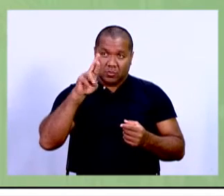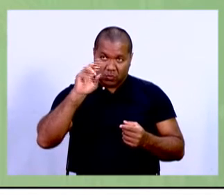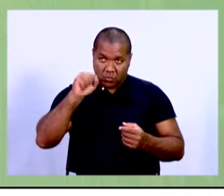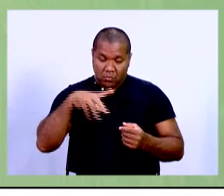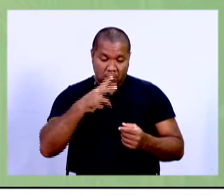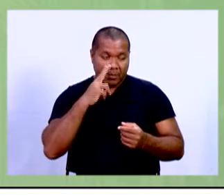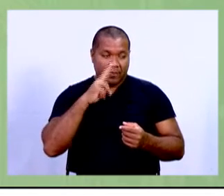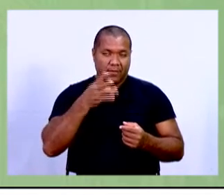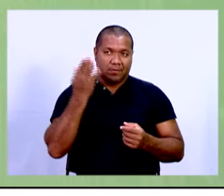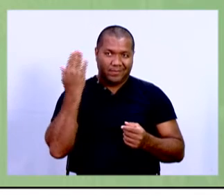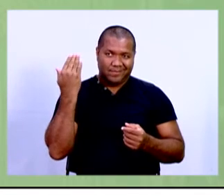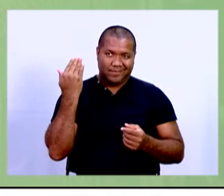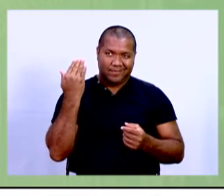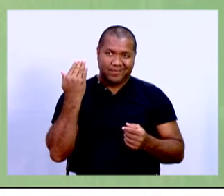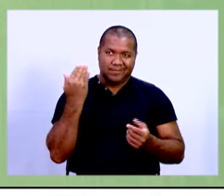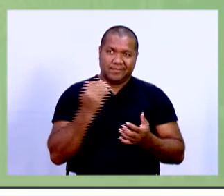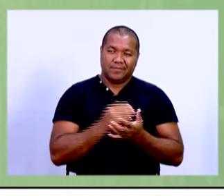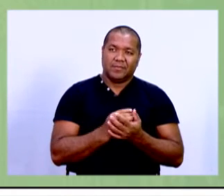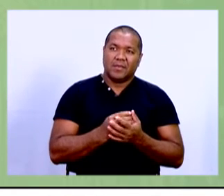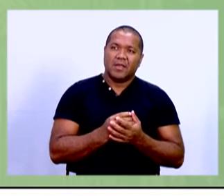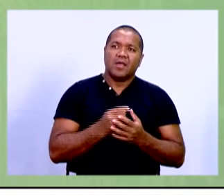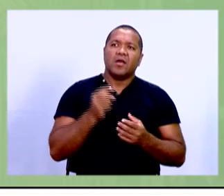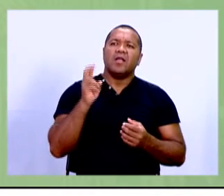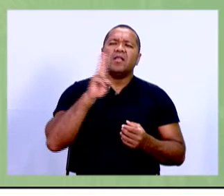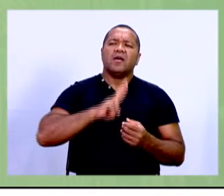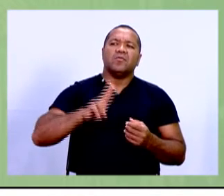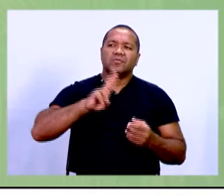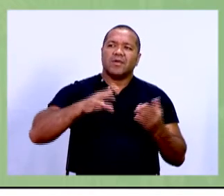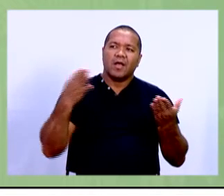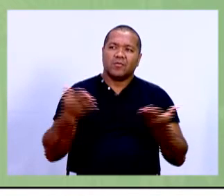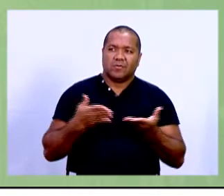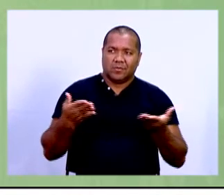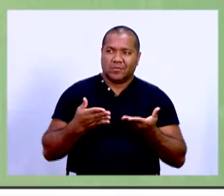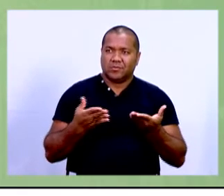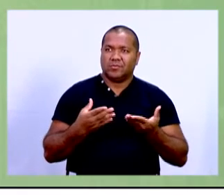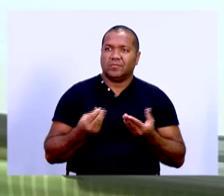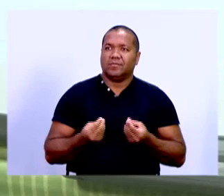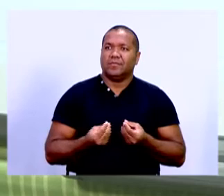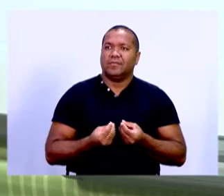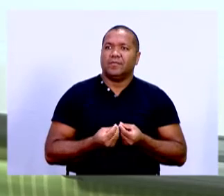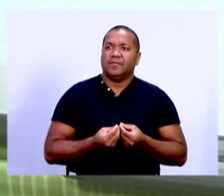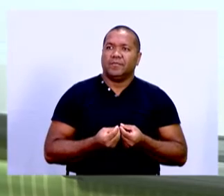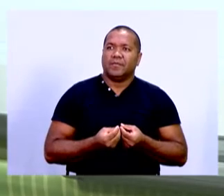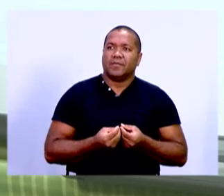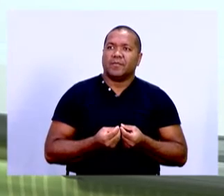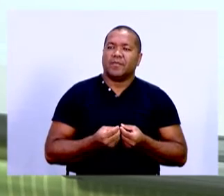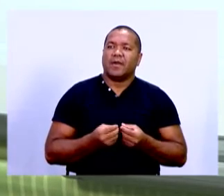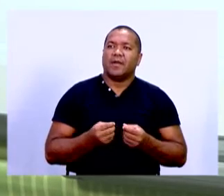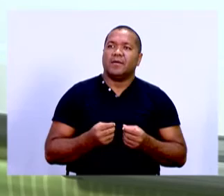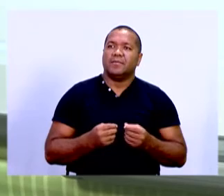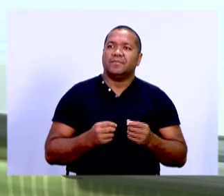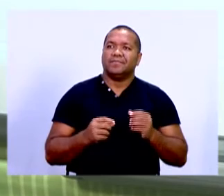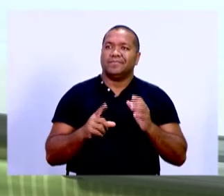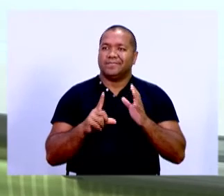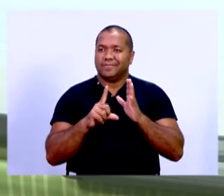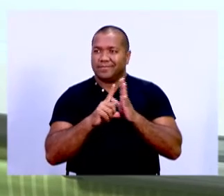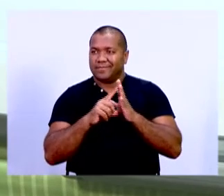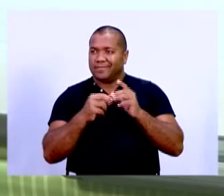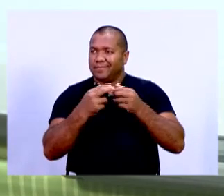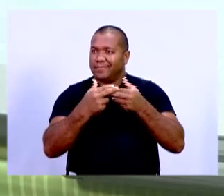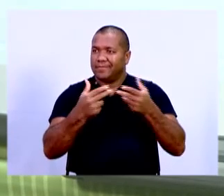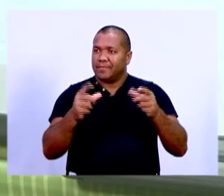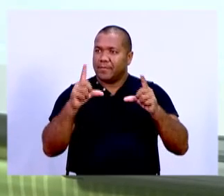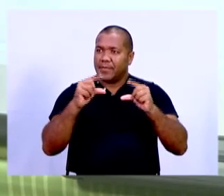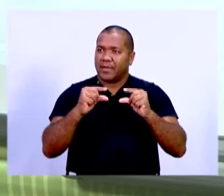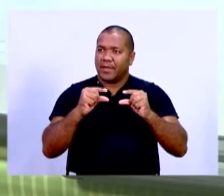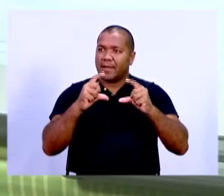já vimos, ele é bastante utilizado hoje, atualmente, para para pequenas, médias, grandes empresas.